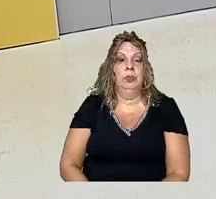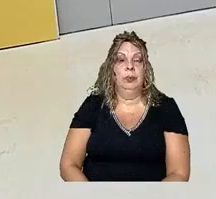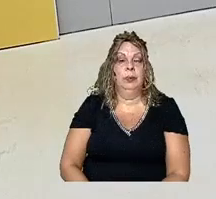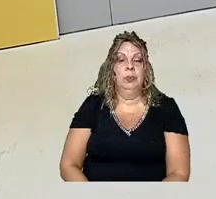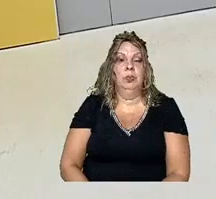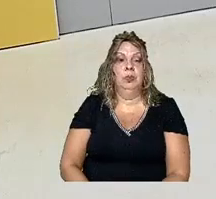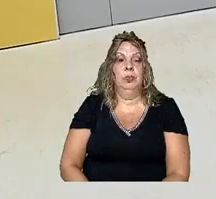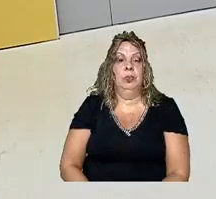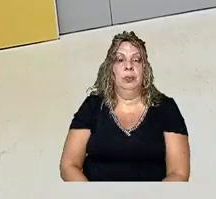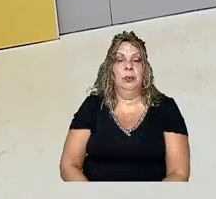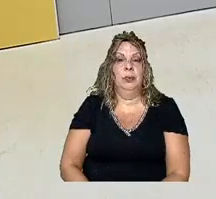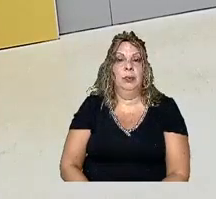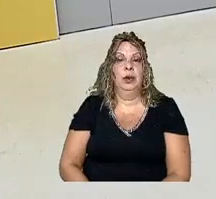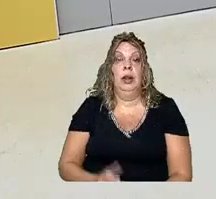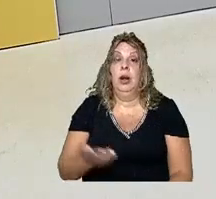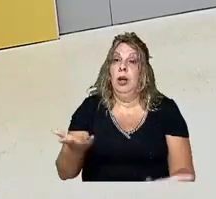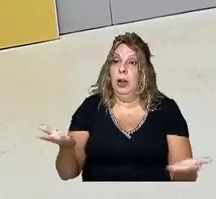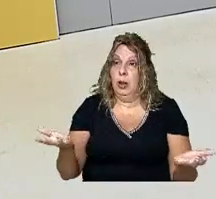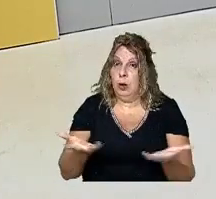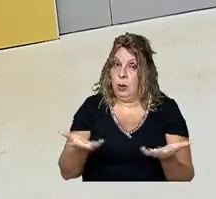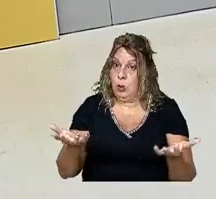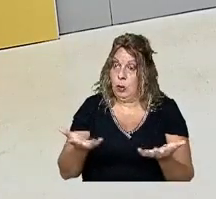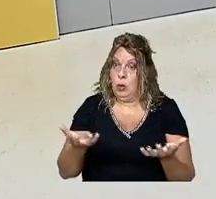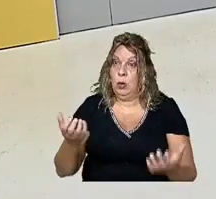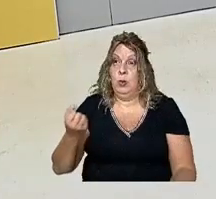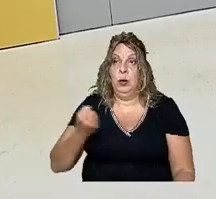atenção, cada bolinha pode